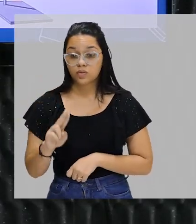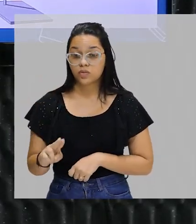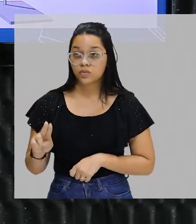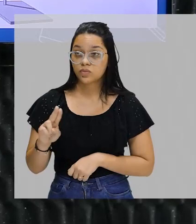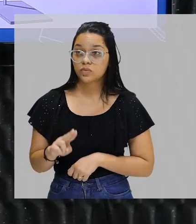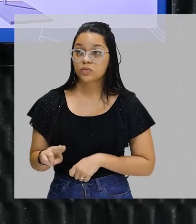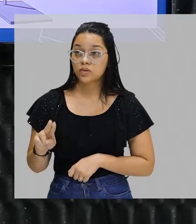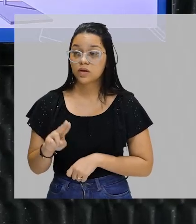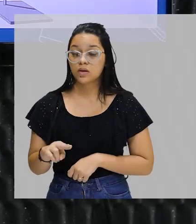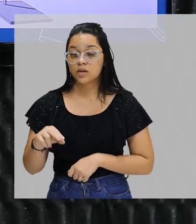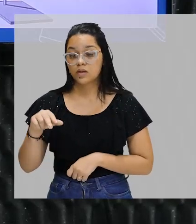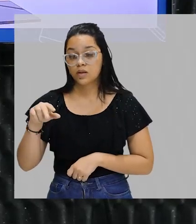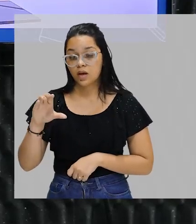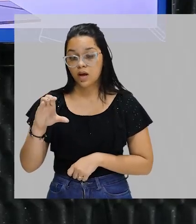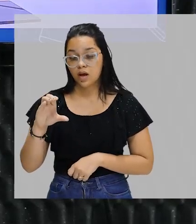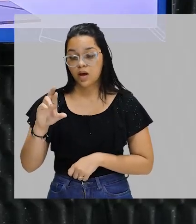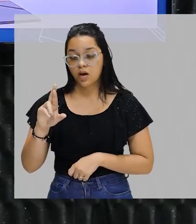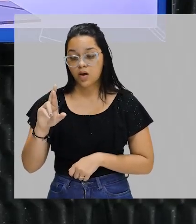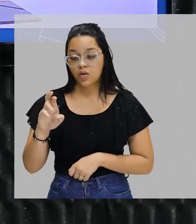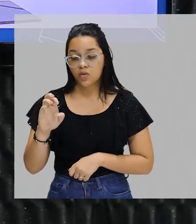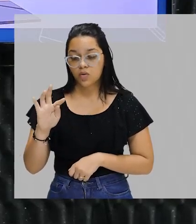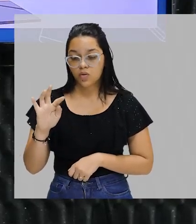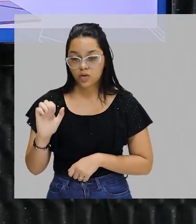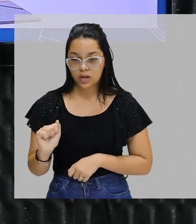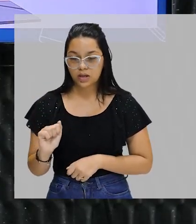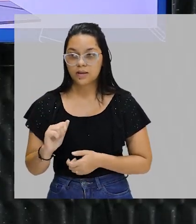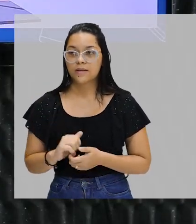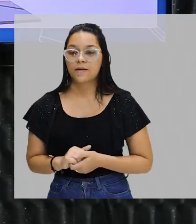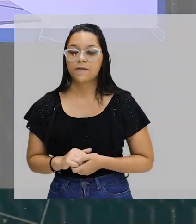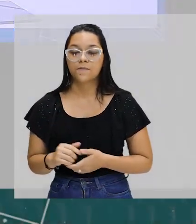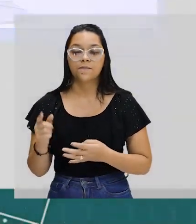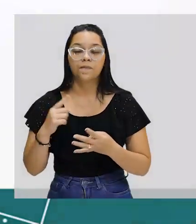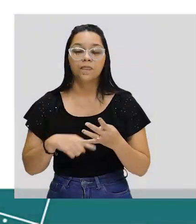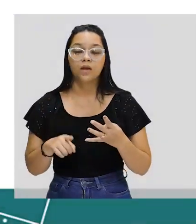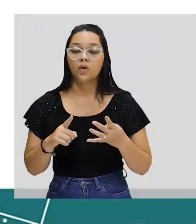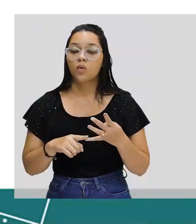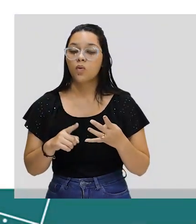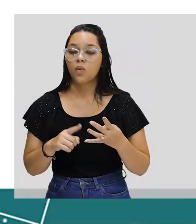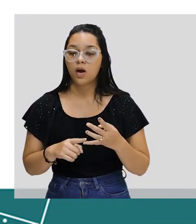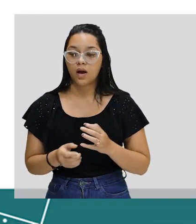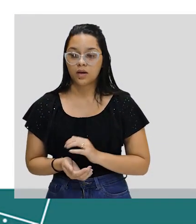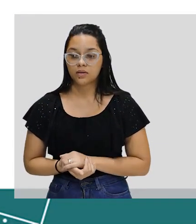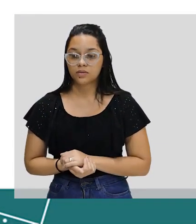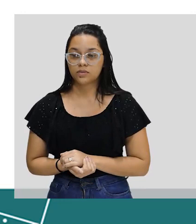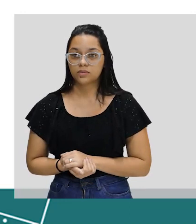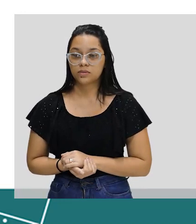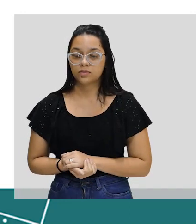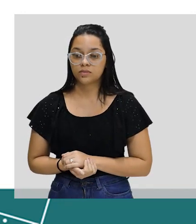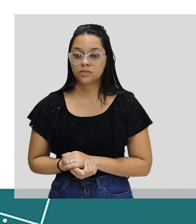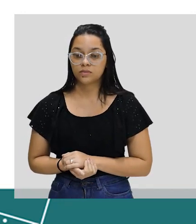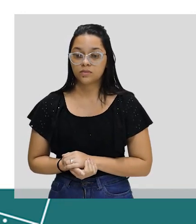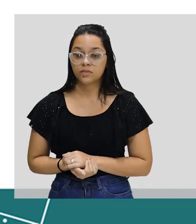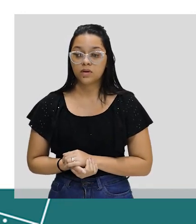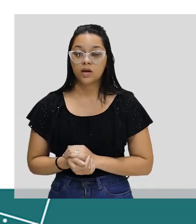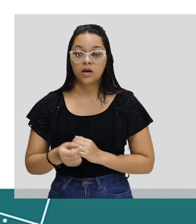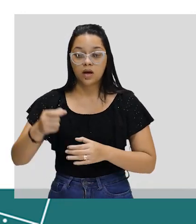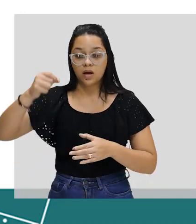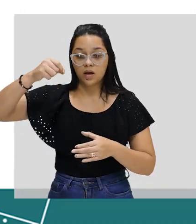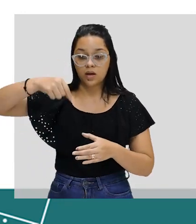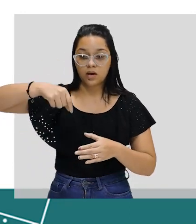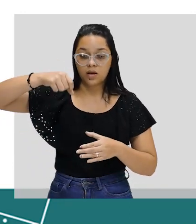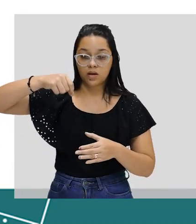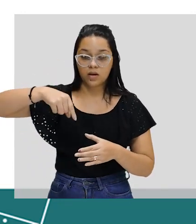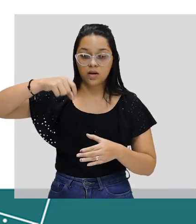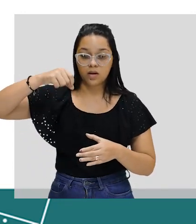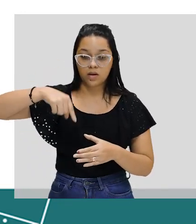utilizado na bureta, certo? Quarto passo, ó. O passo seguinte é realizar o